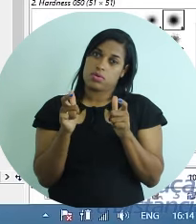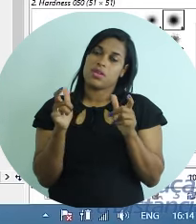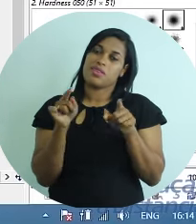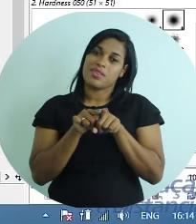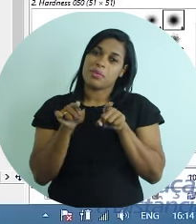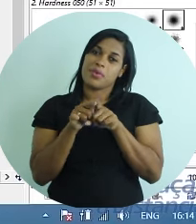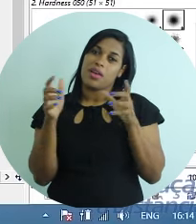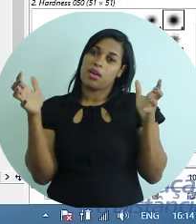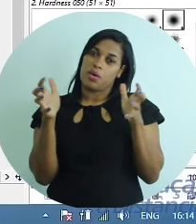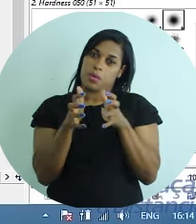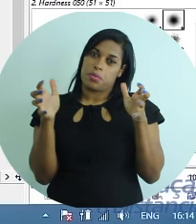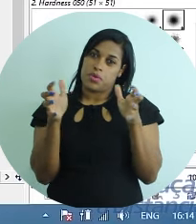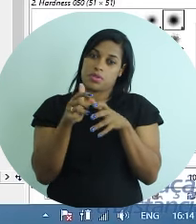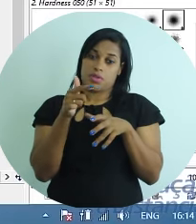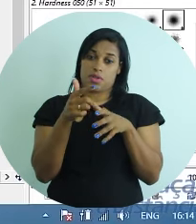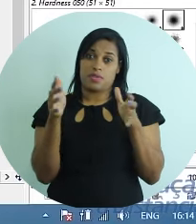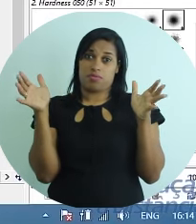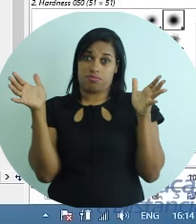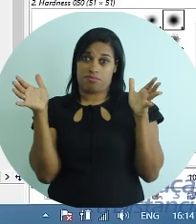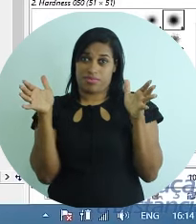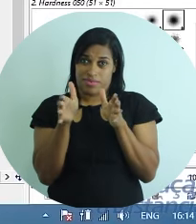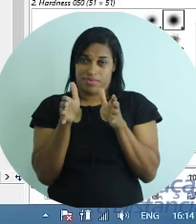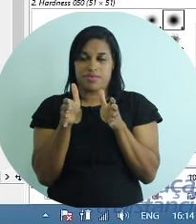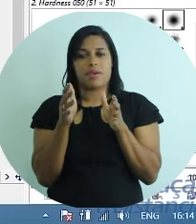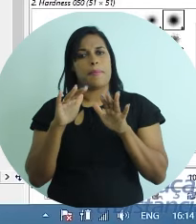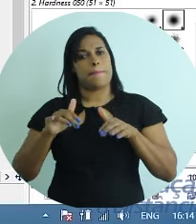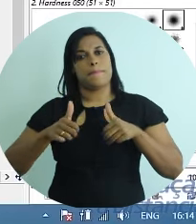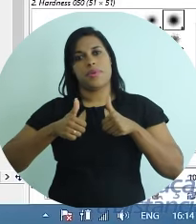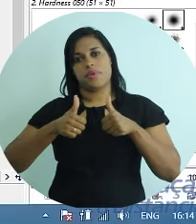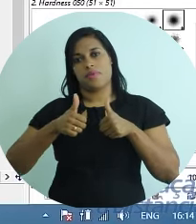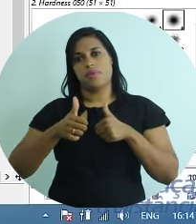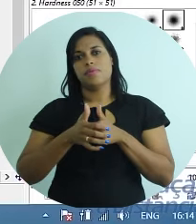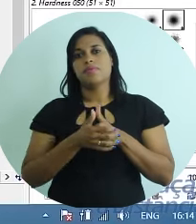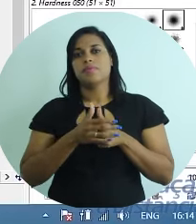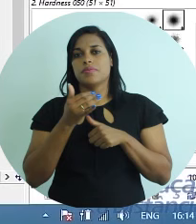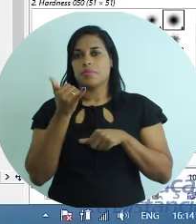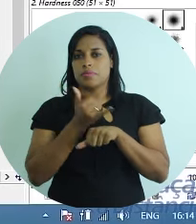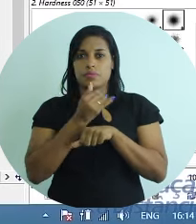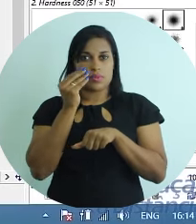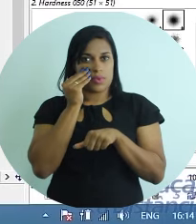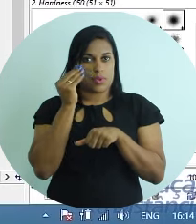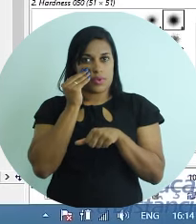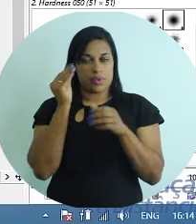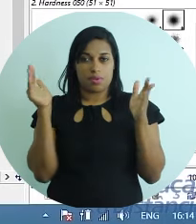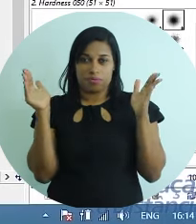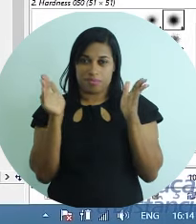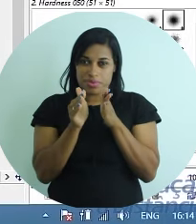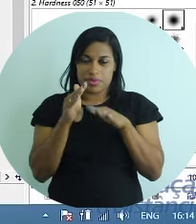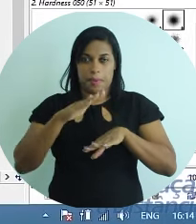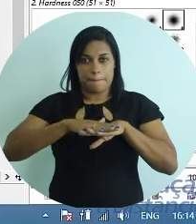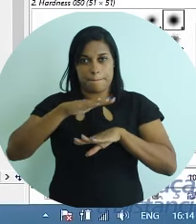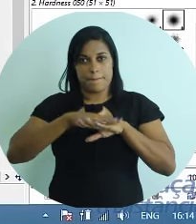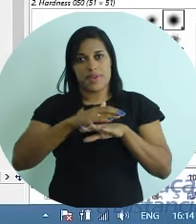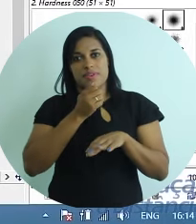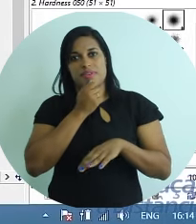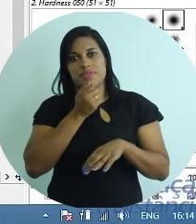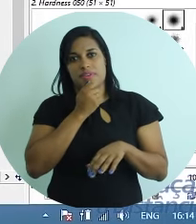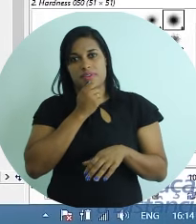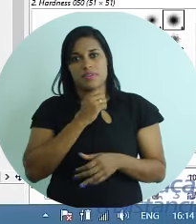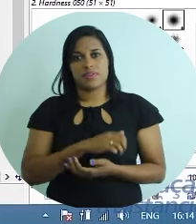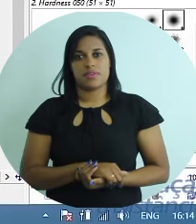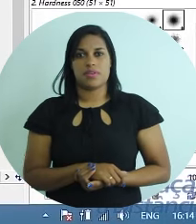compressão. Então ela ficou com um tamanho bem melhor. Vamos tentar comprimir ela um pouquinho mais ainda. Vamos